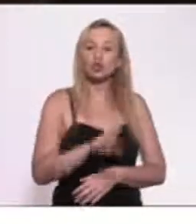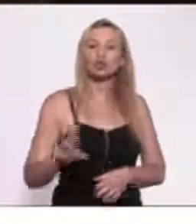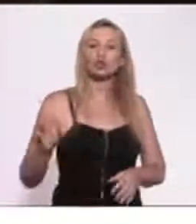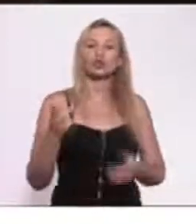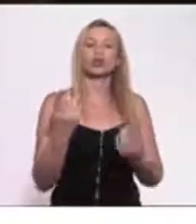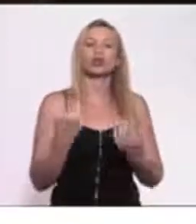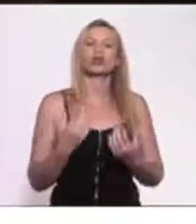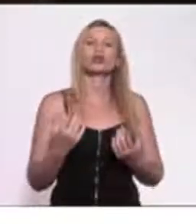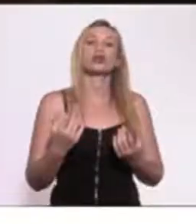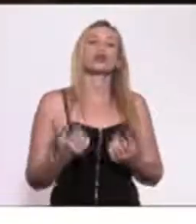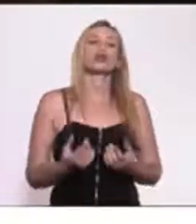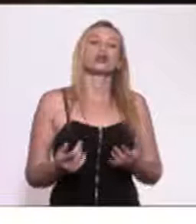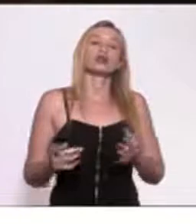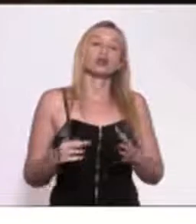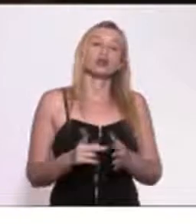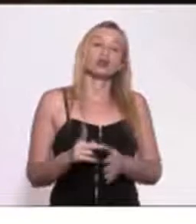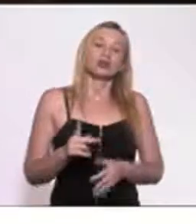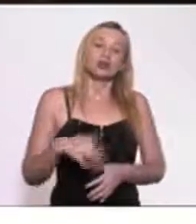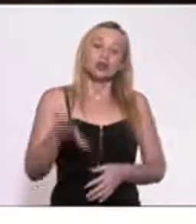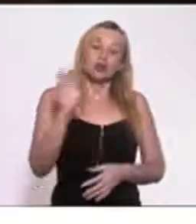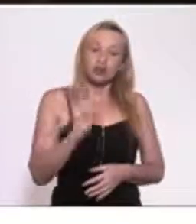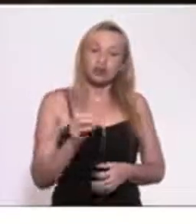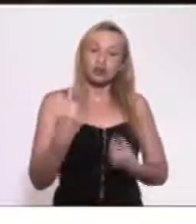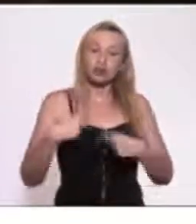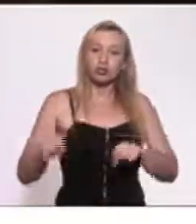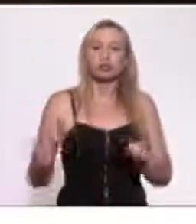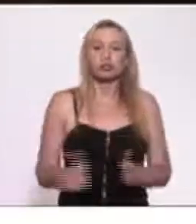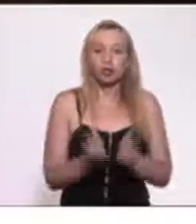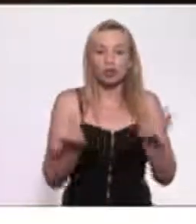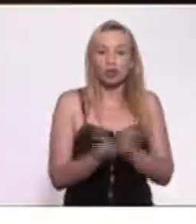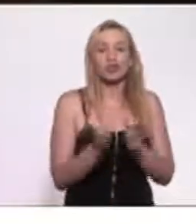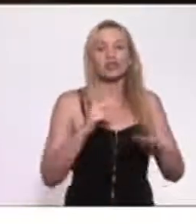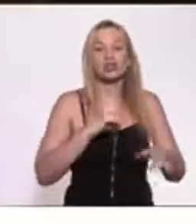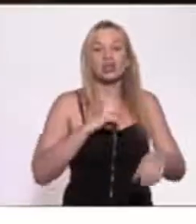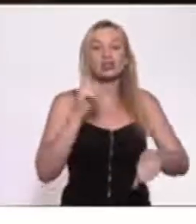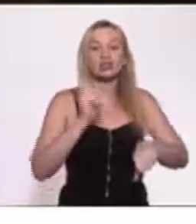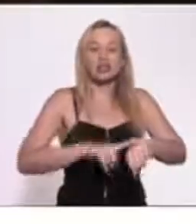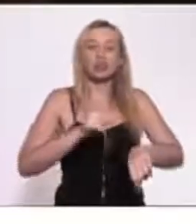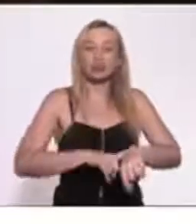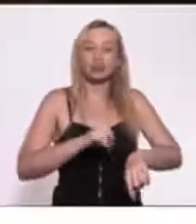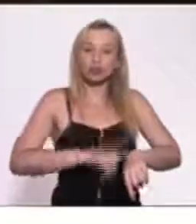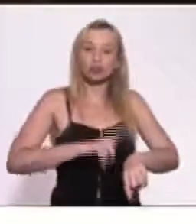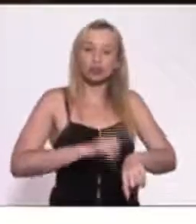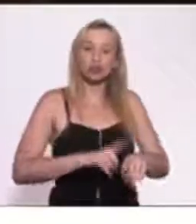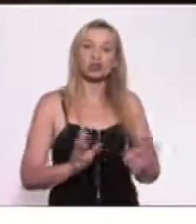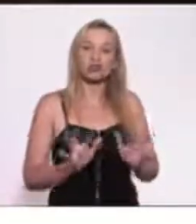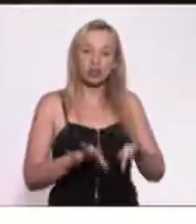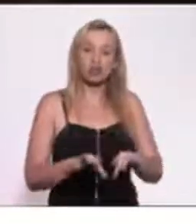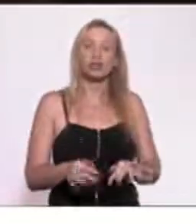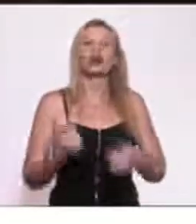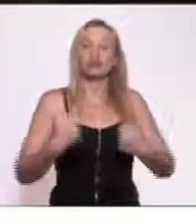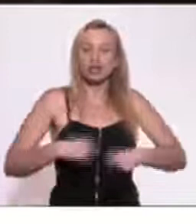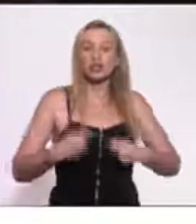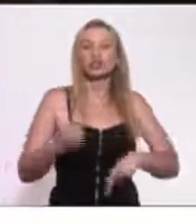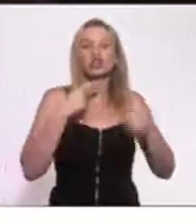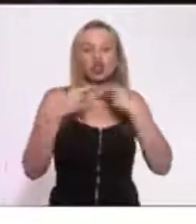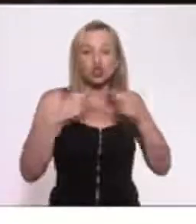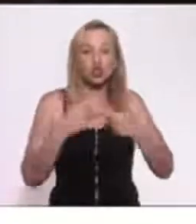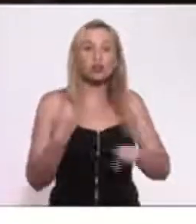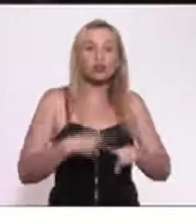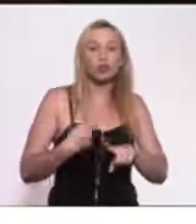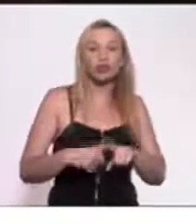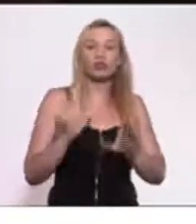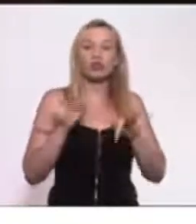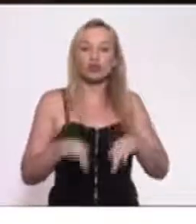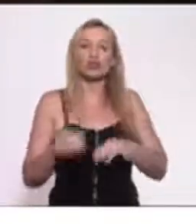de Combate à Pobreza. Esse fundo, presidente, tem data de validade e nós precisamos discutir isso, pois ao final